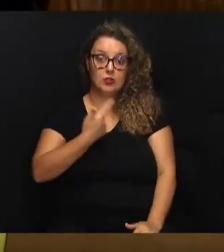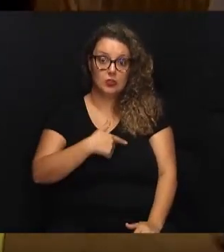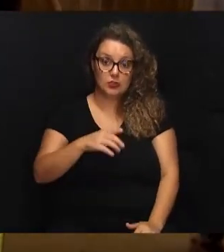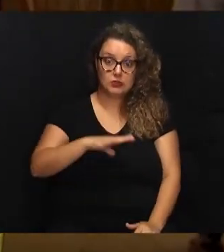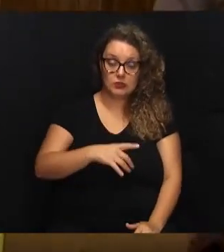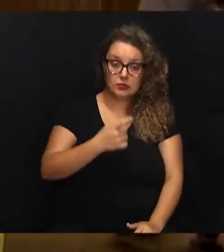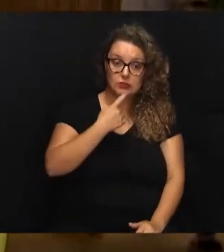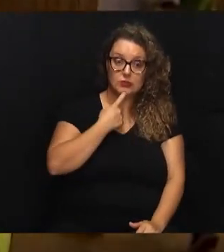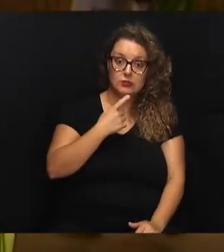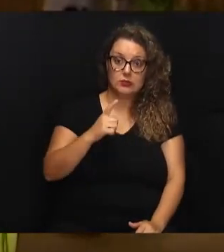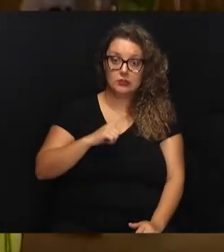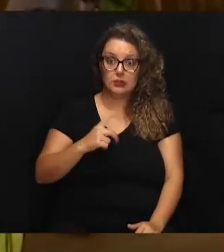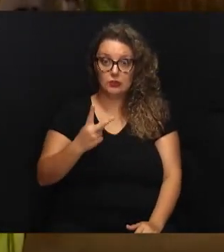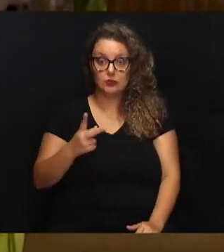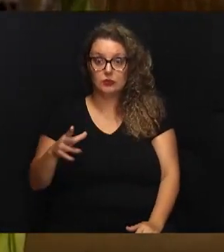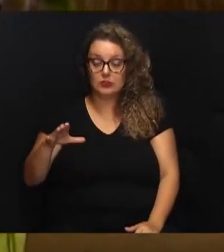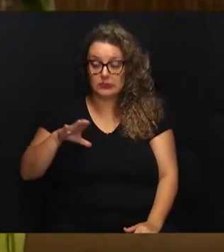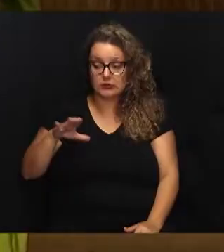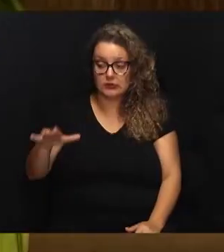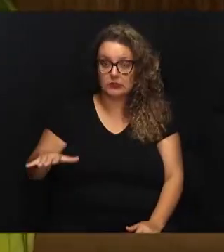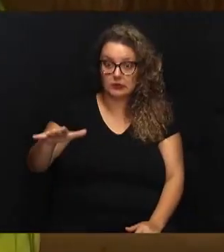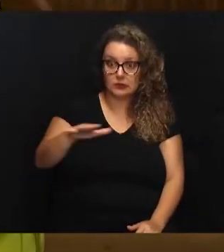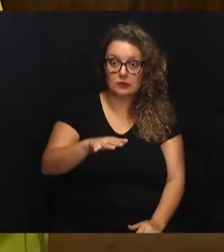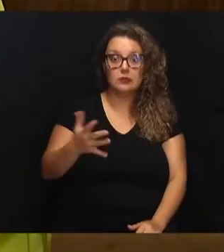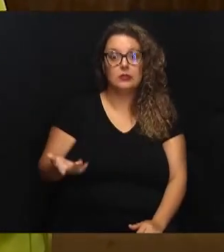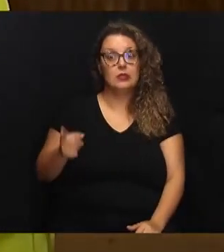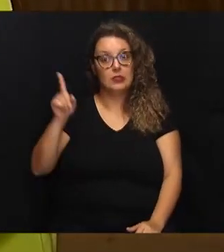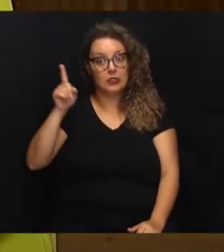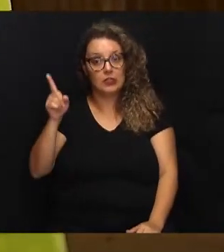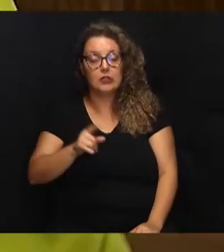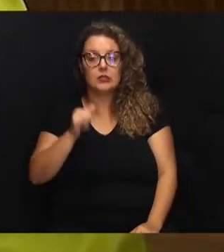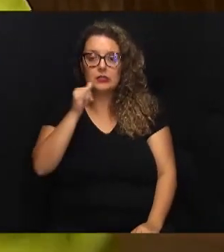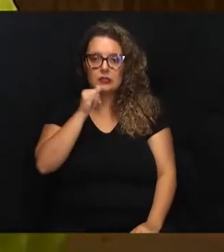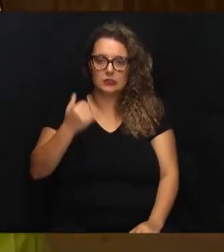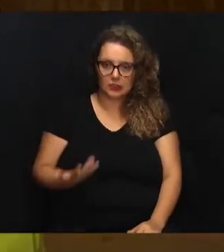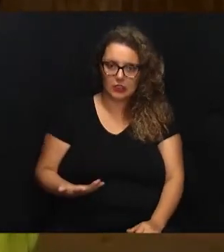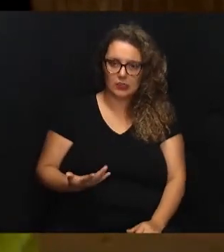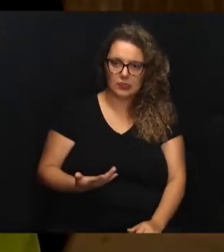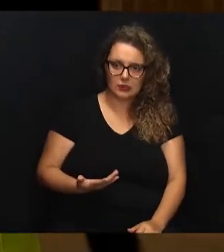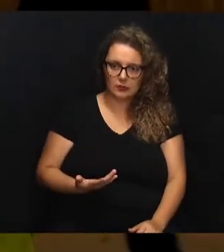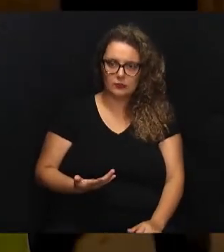2 cidades irmãs, né, na Itália, então acho que